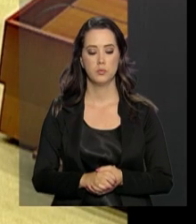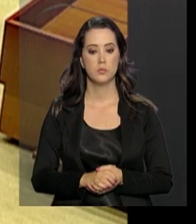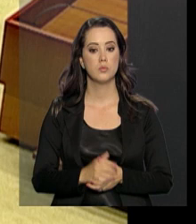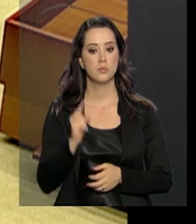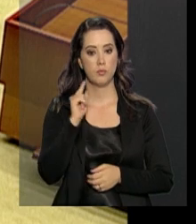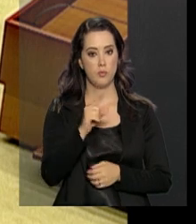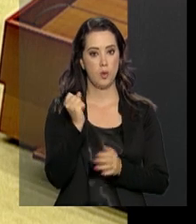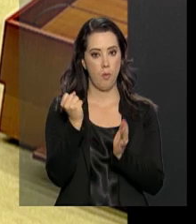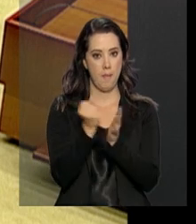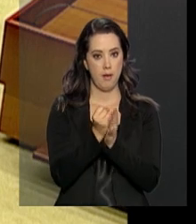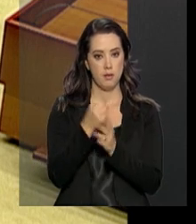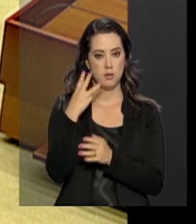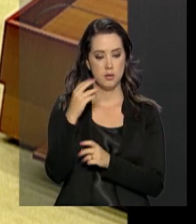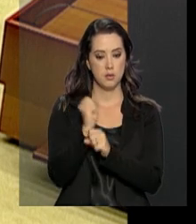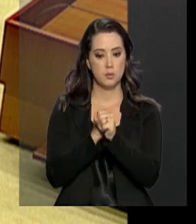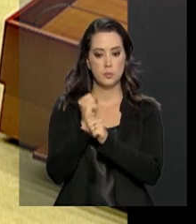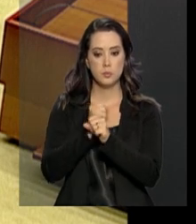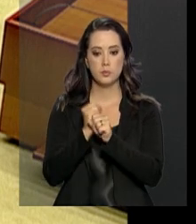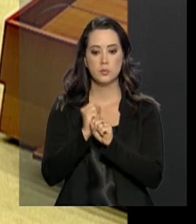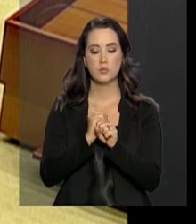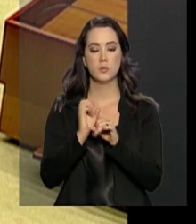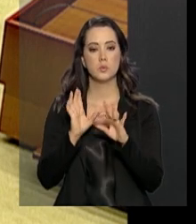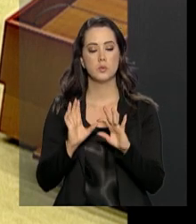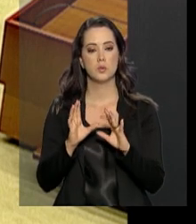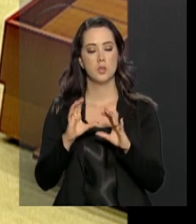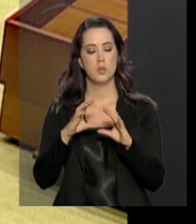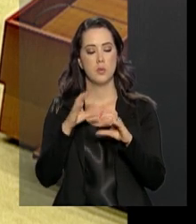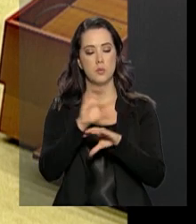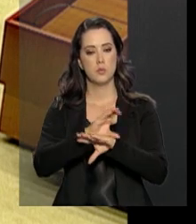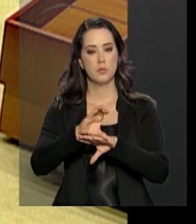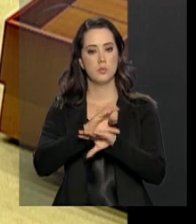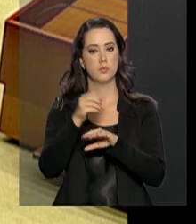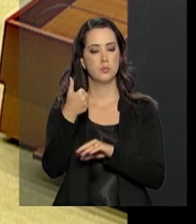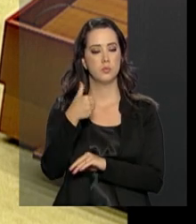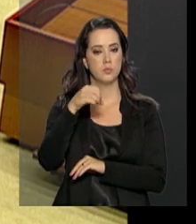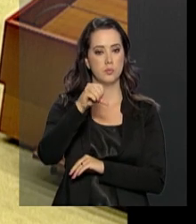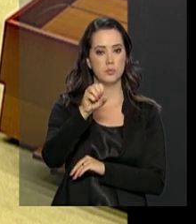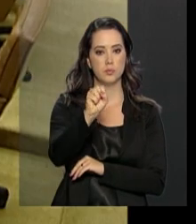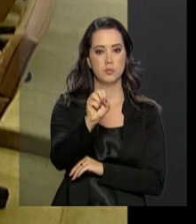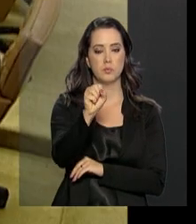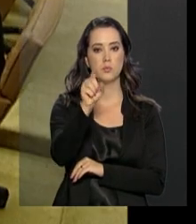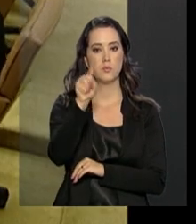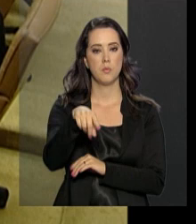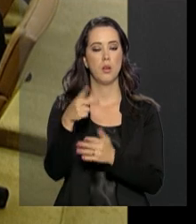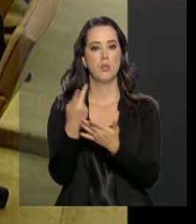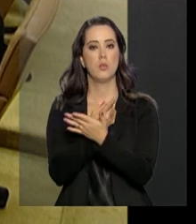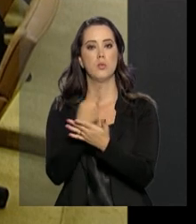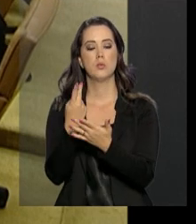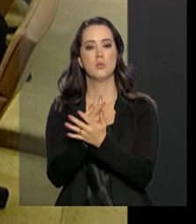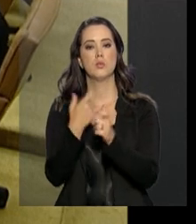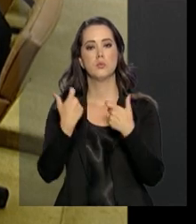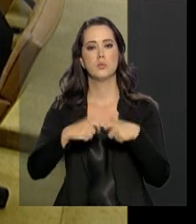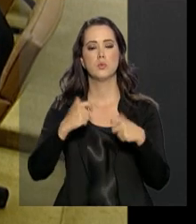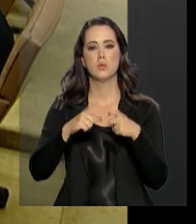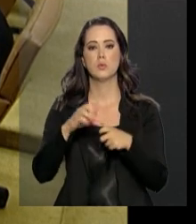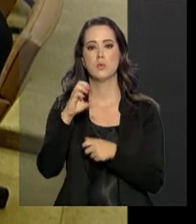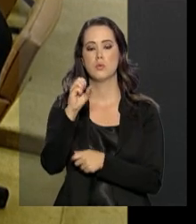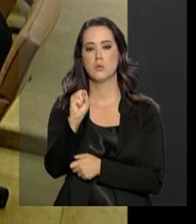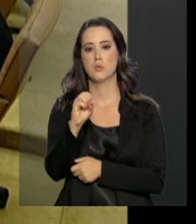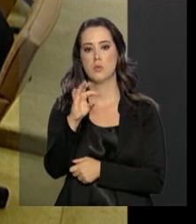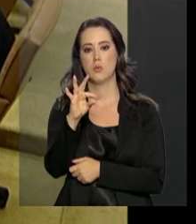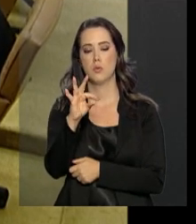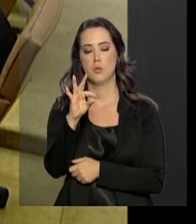que marcou os 30 anos da promulgação da constituição federal de 1988 aconteceu na sede do supremo tribunal federal